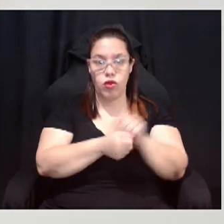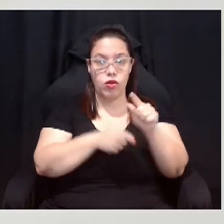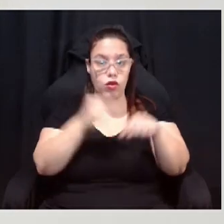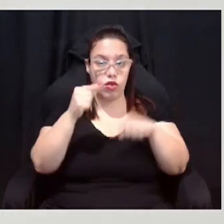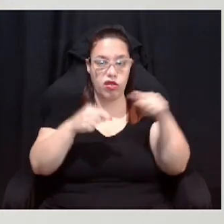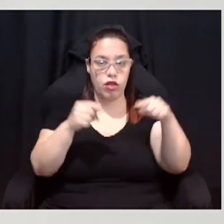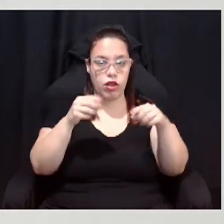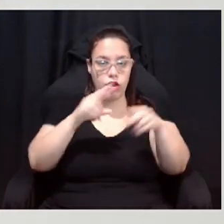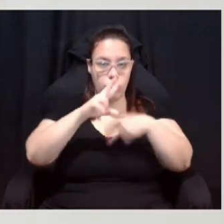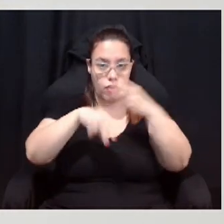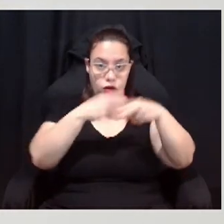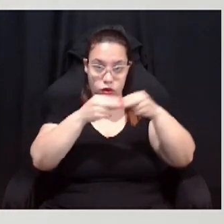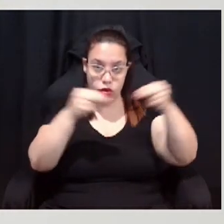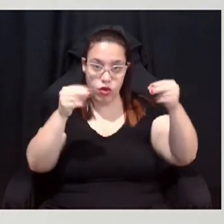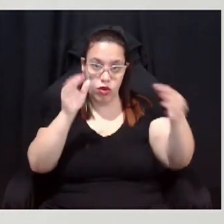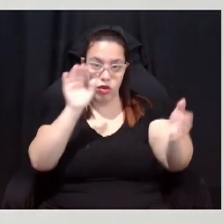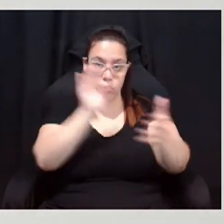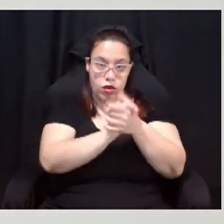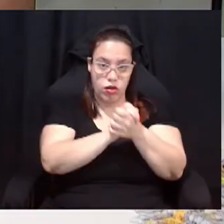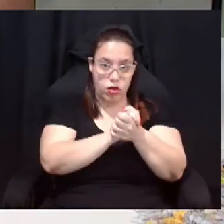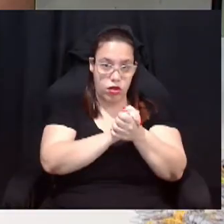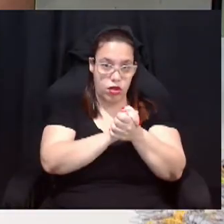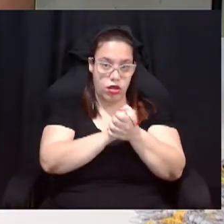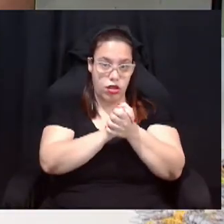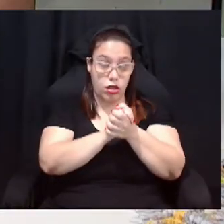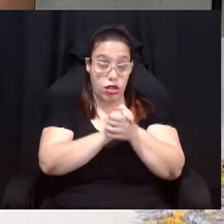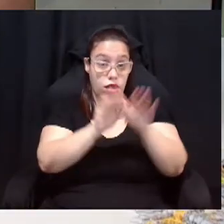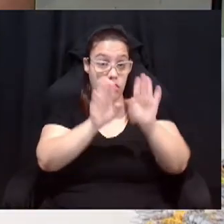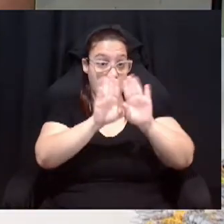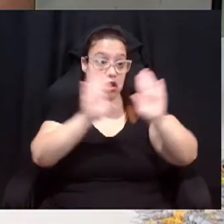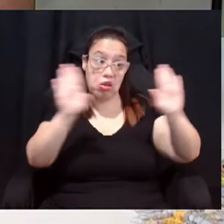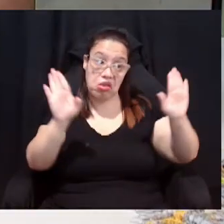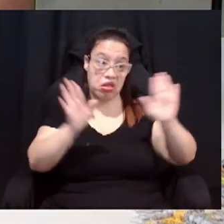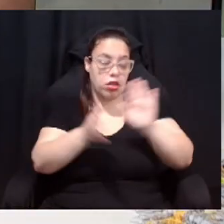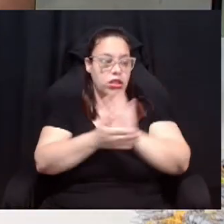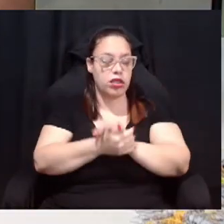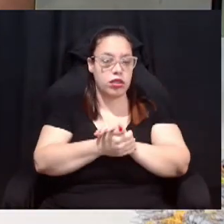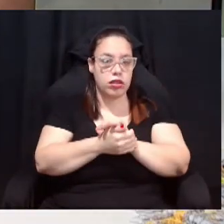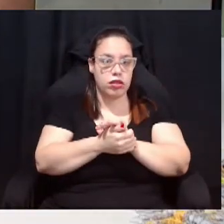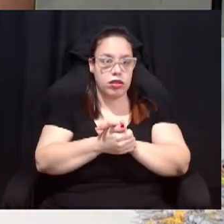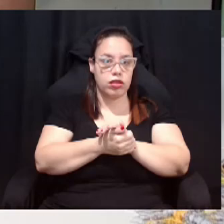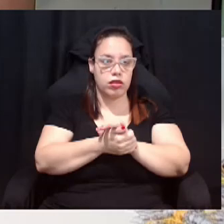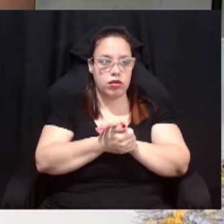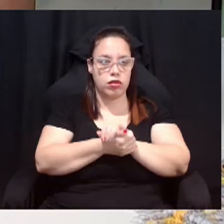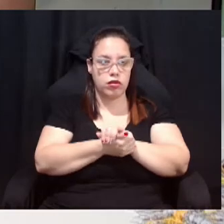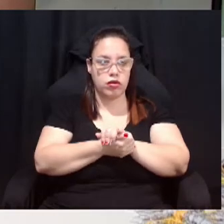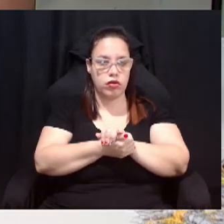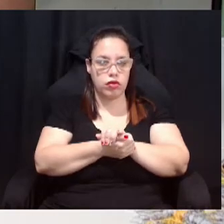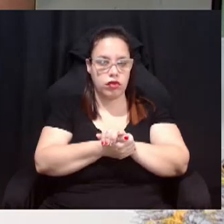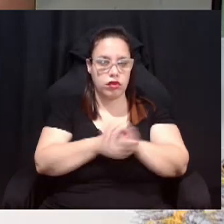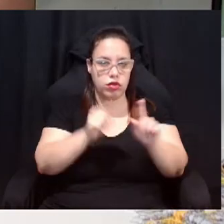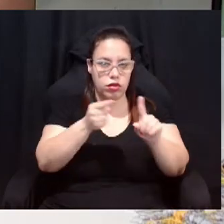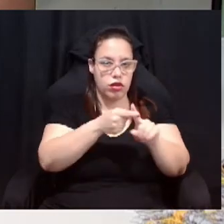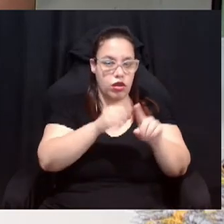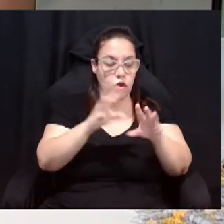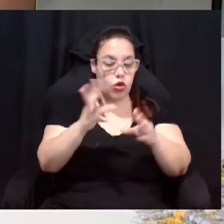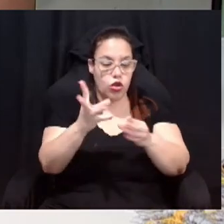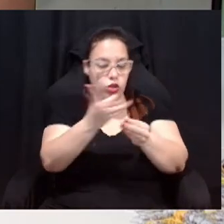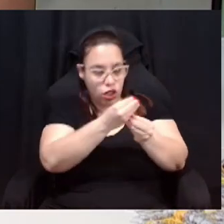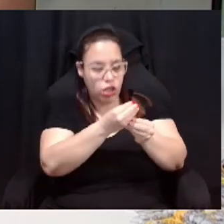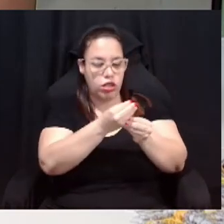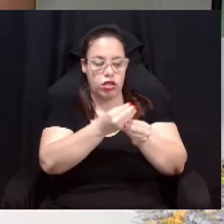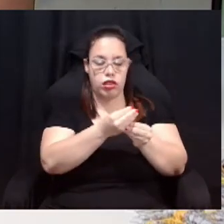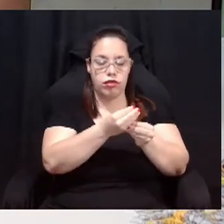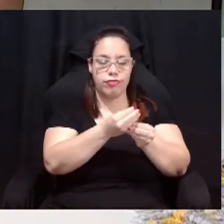lembrancinhas em casamentos até peças decorativas, mais abstratas, subjetivas, de arte mesmo. Então, é para